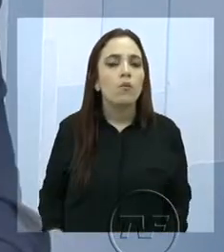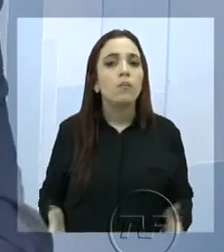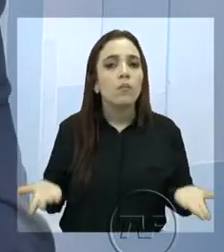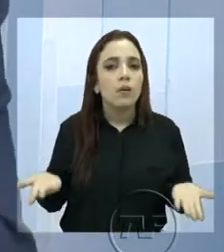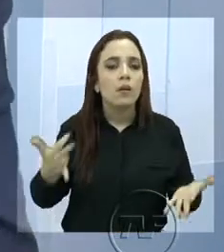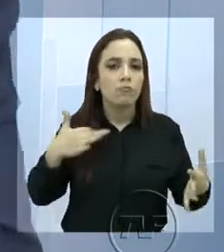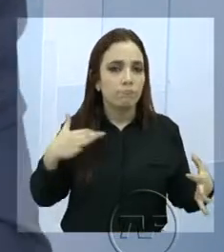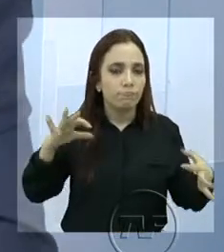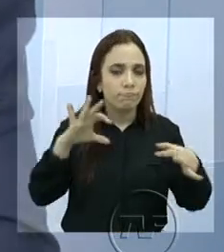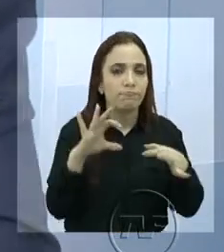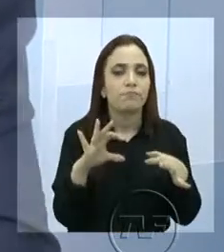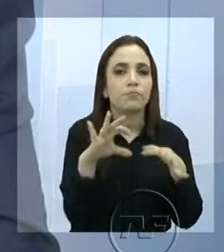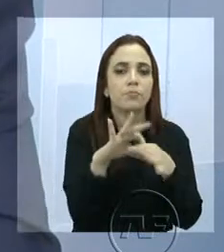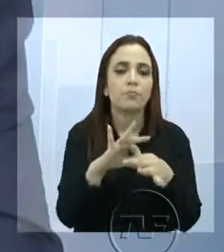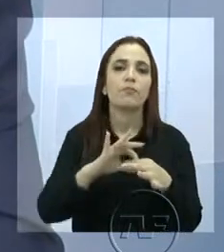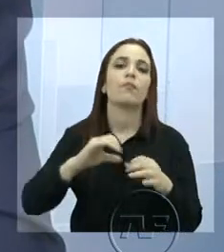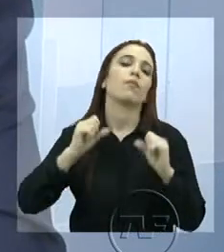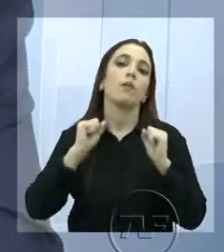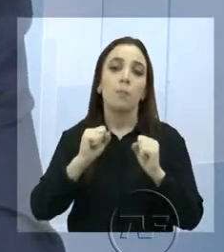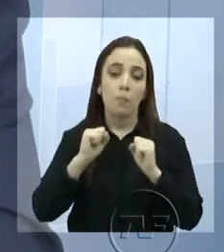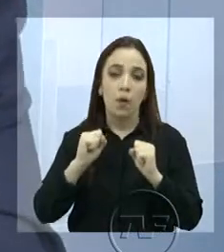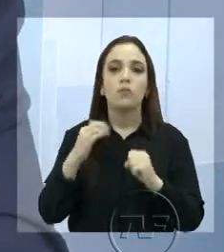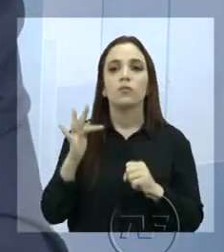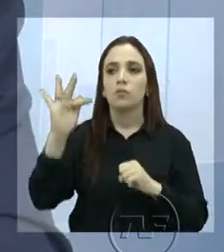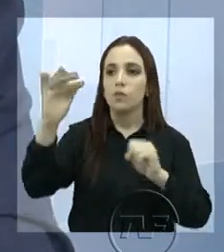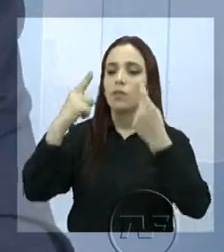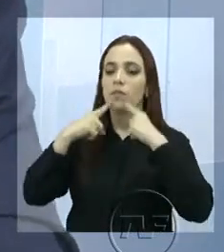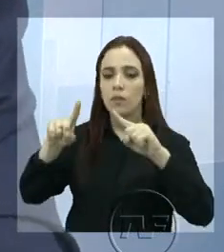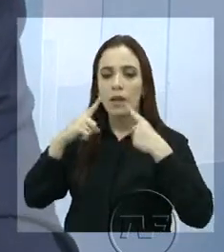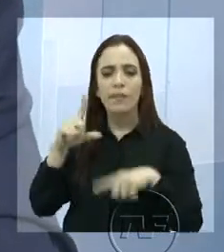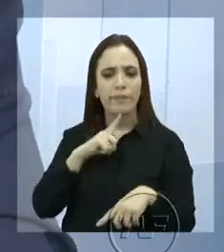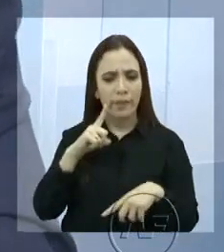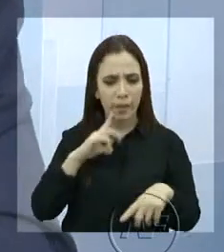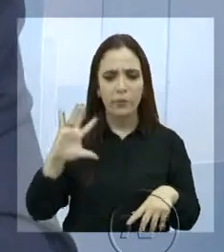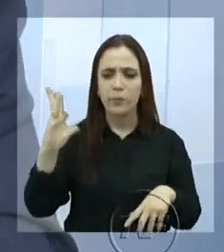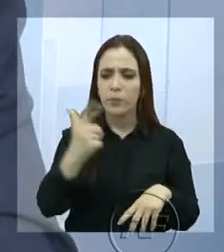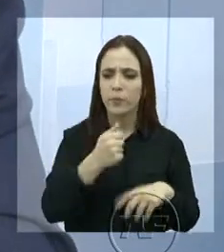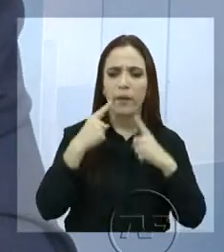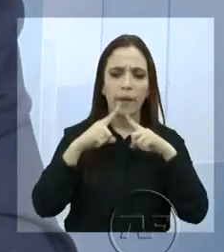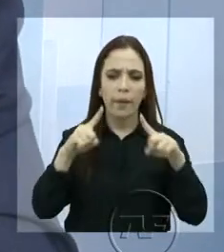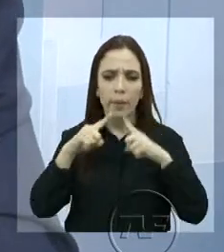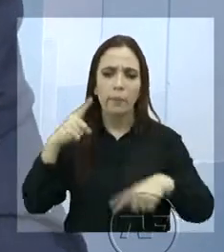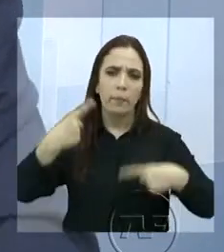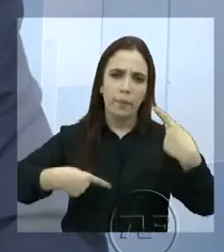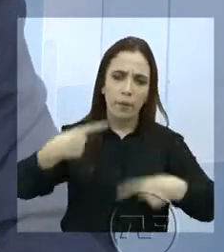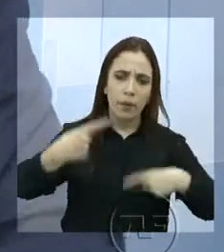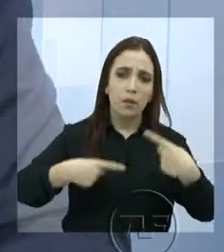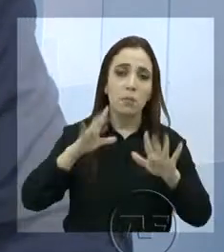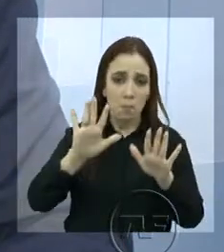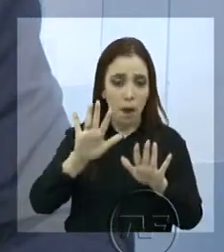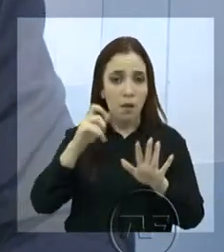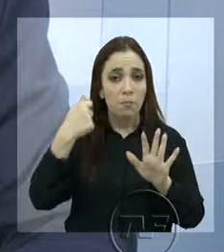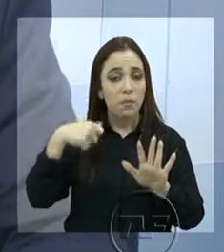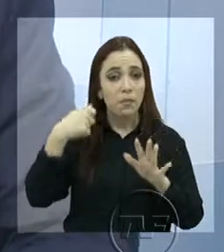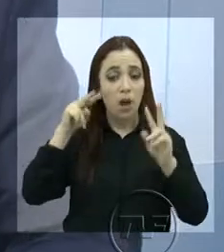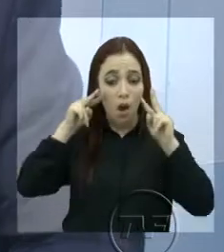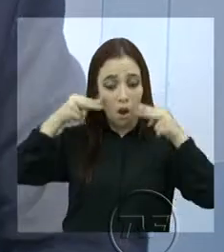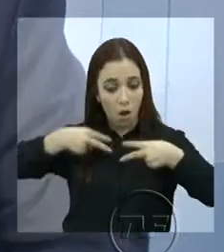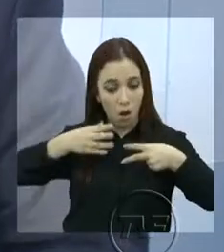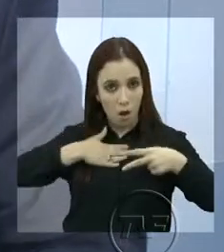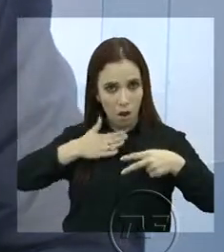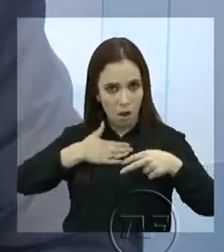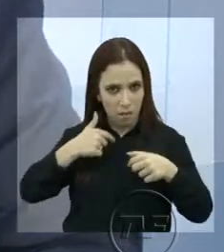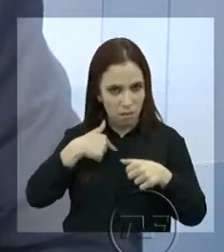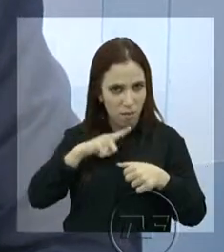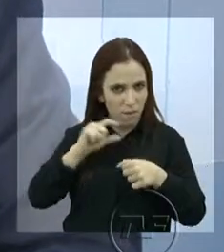com elas. Depois eu posso cobrar, porque todo mundo cobra de alguma coisa da política, né? E muitas vezes a gente mesmo